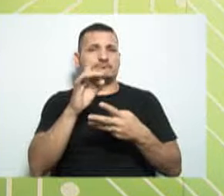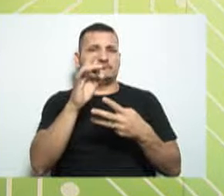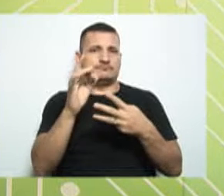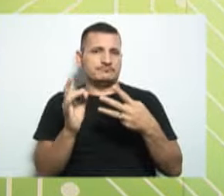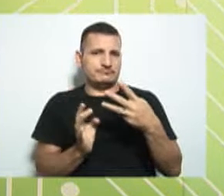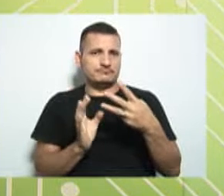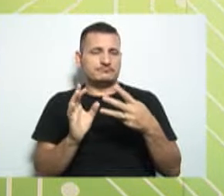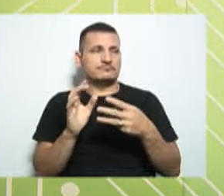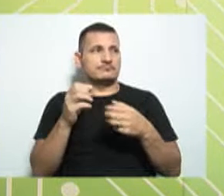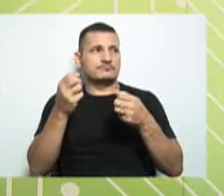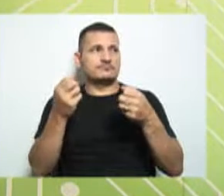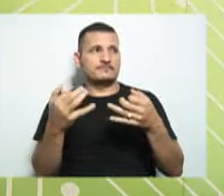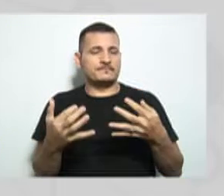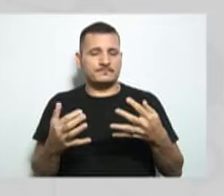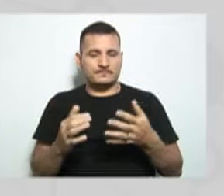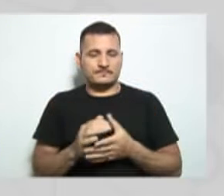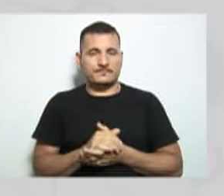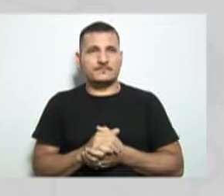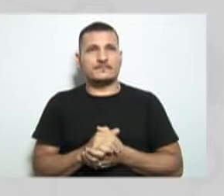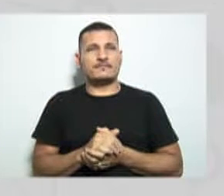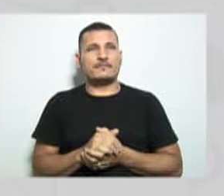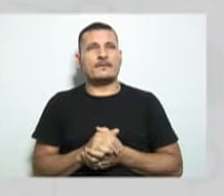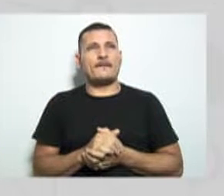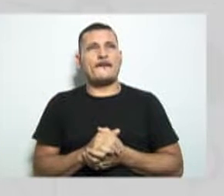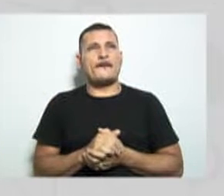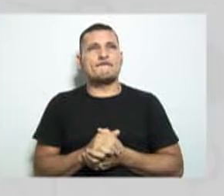deles aqui no slide.